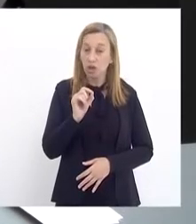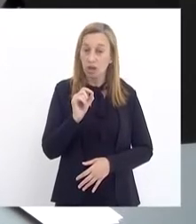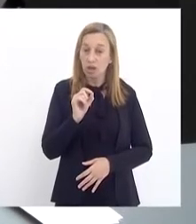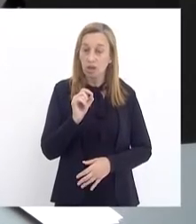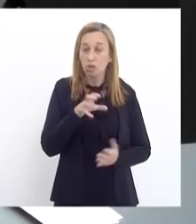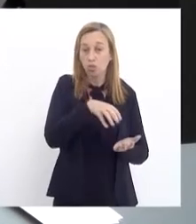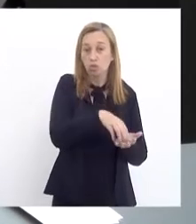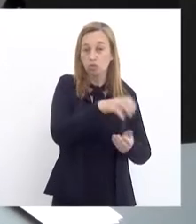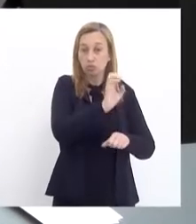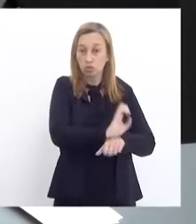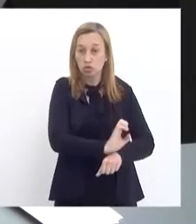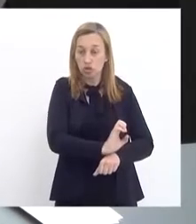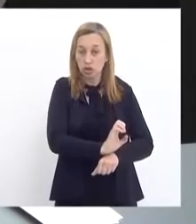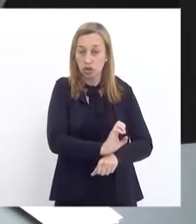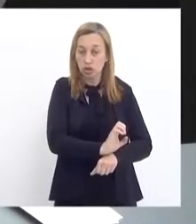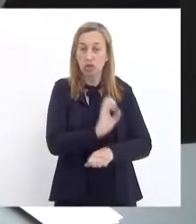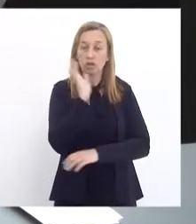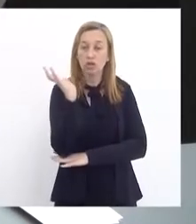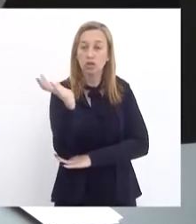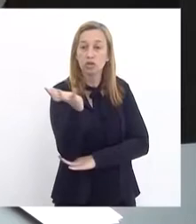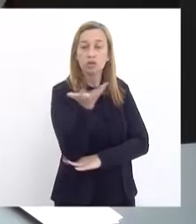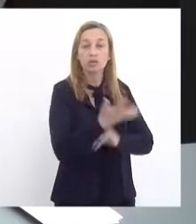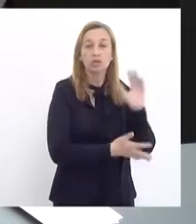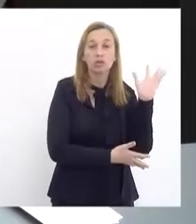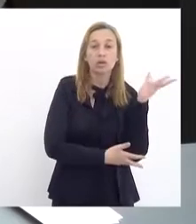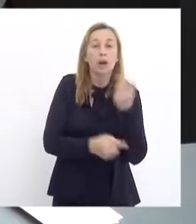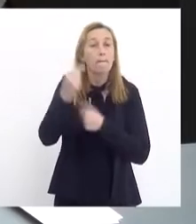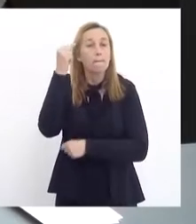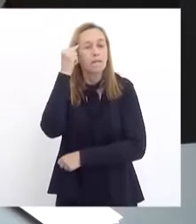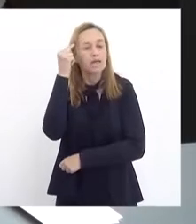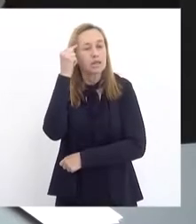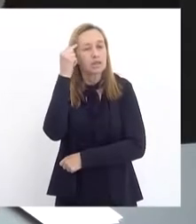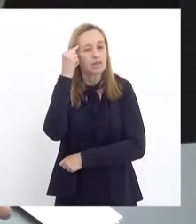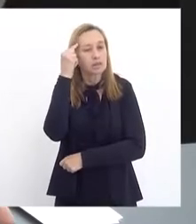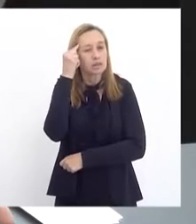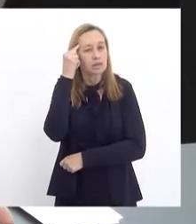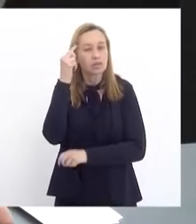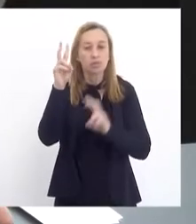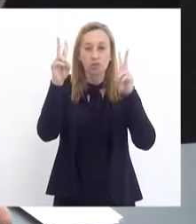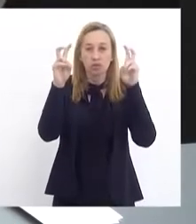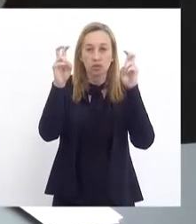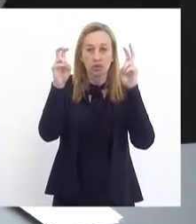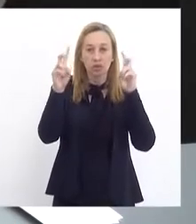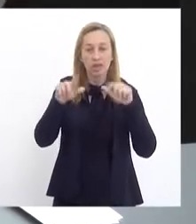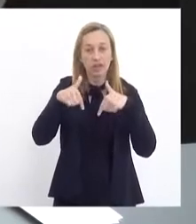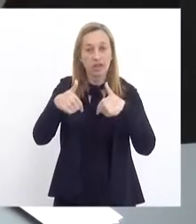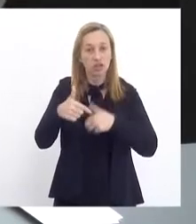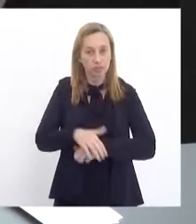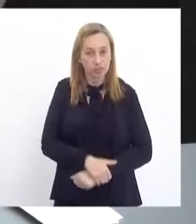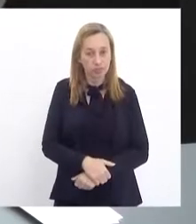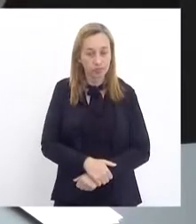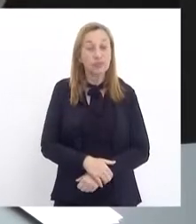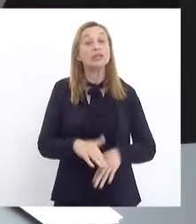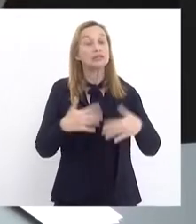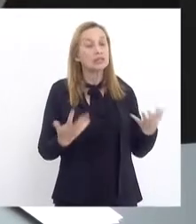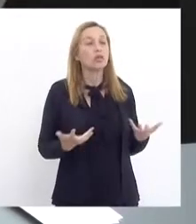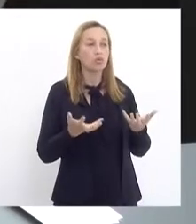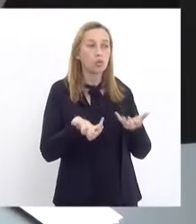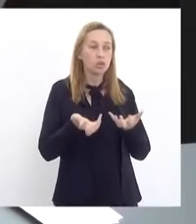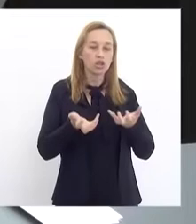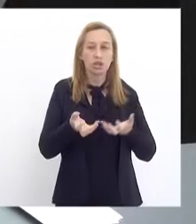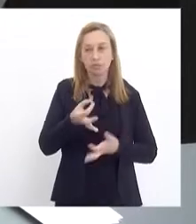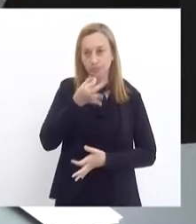Estado, do meio ambiente, está pensando sobre essa matéria. Né? Então, queria dar